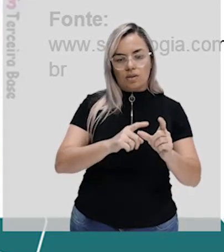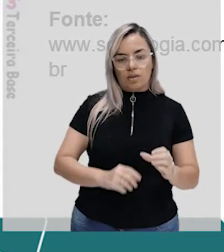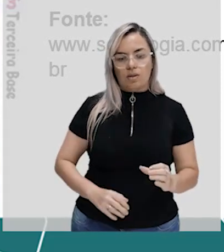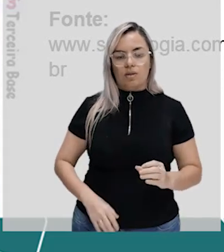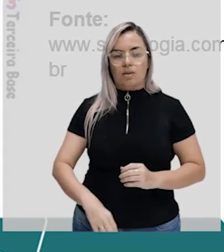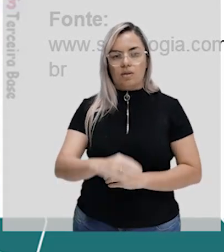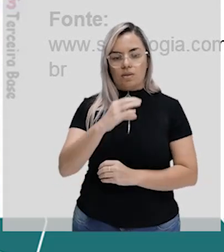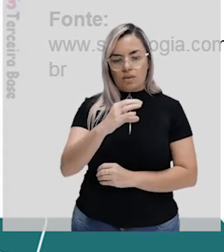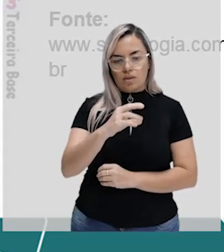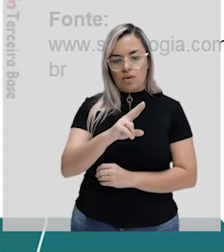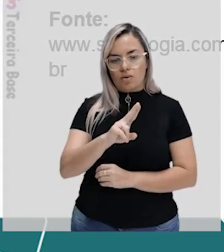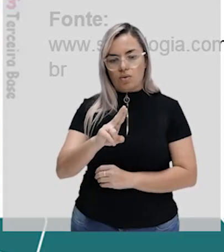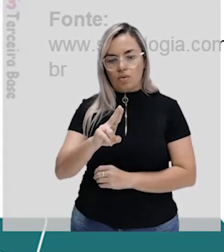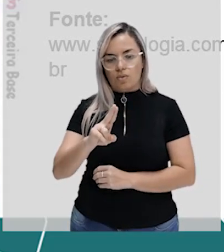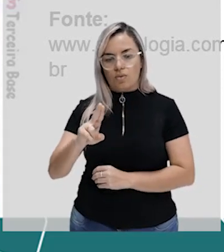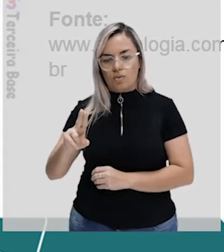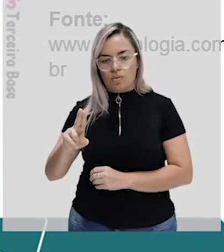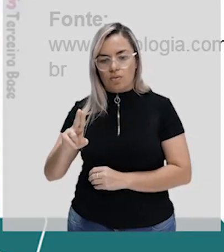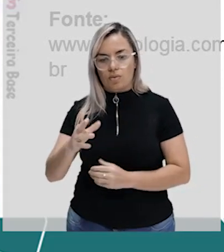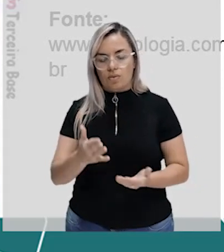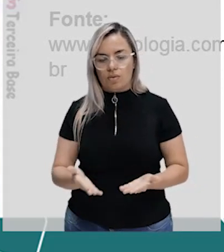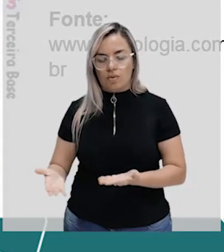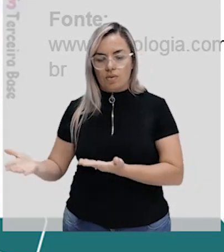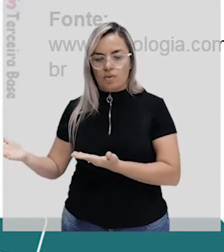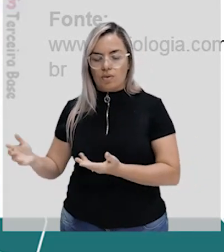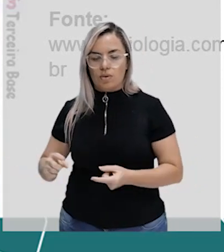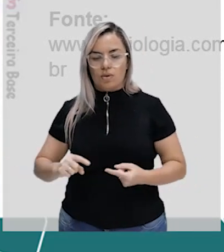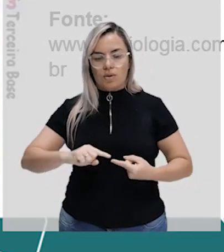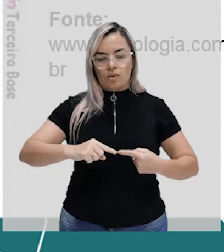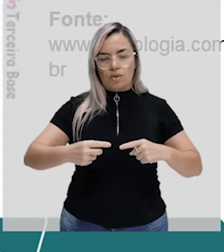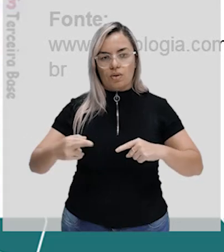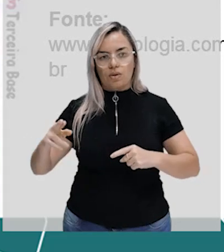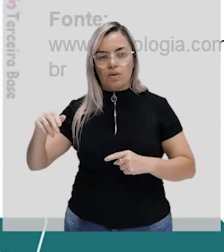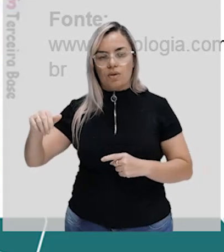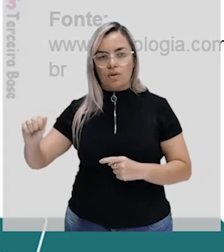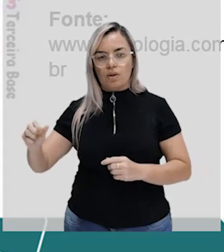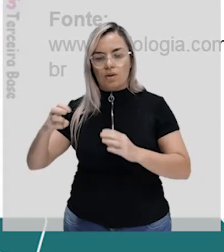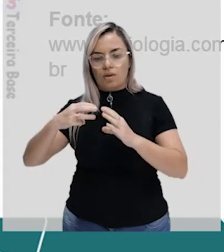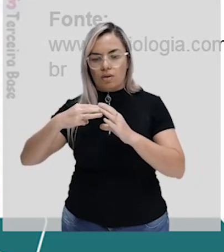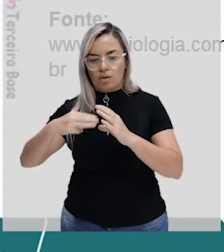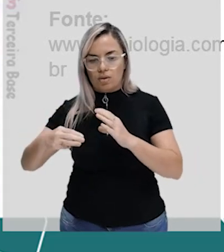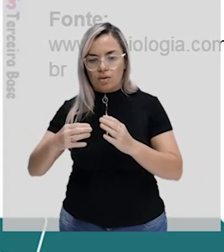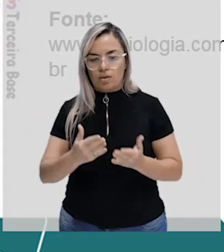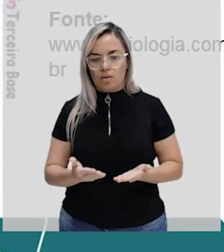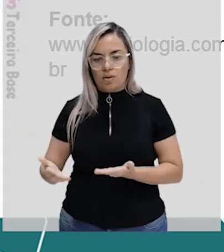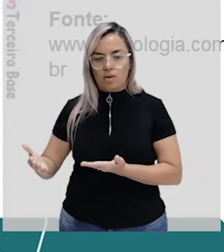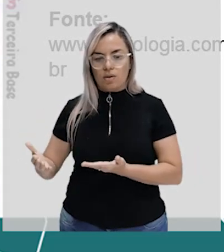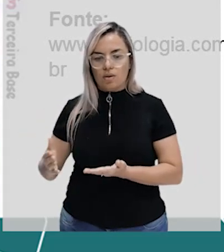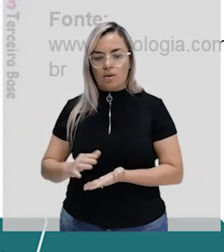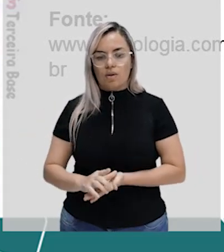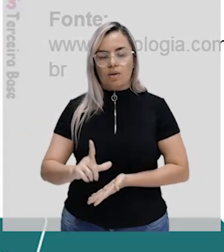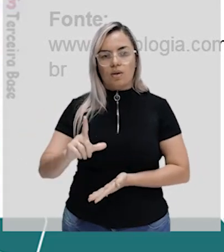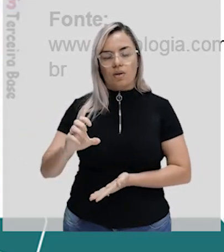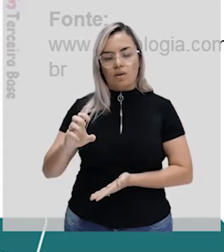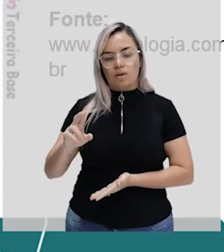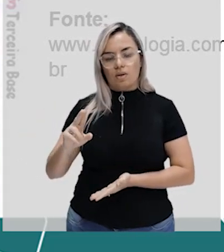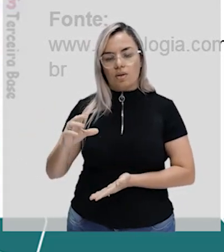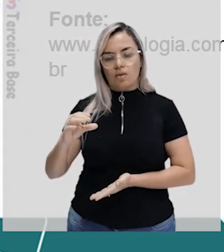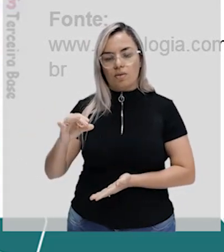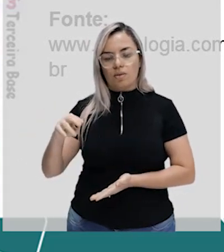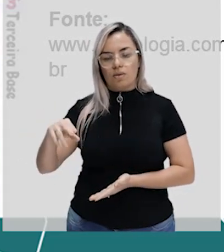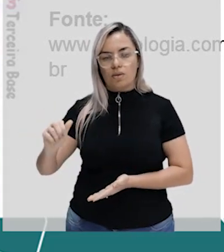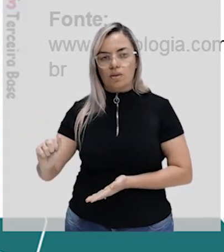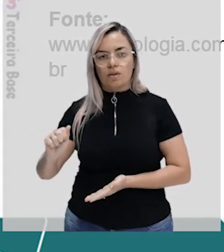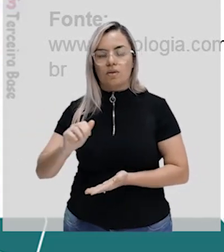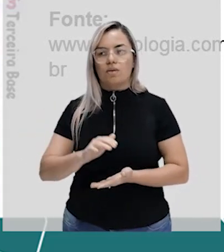RNA mensageiro, ela sinaliza para que na proteína tenha esse aminoácido aqui, leucina, tá? Vocês percebem